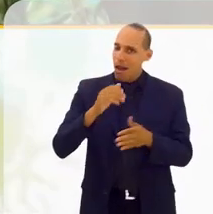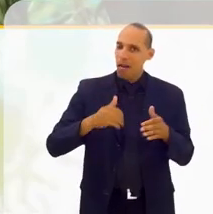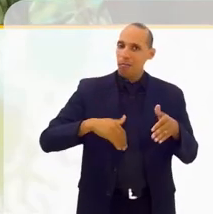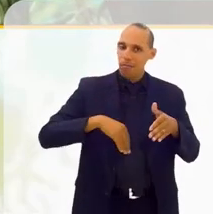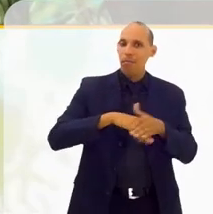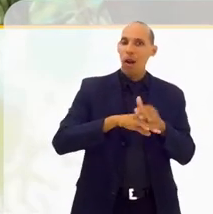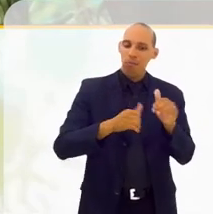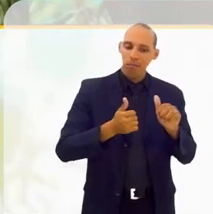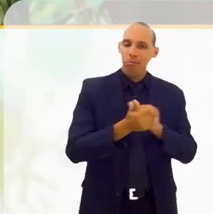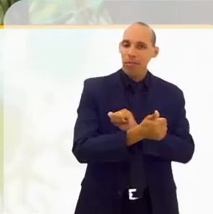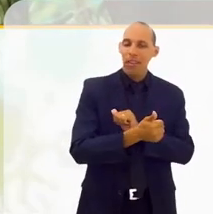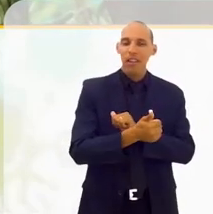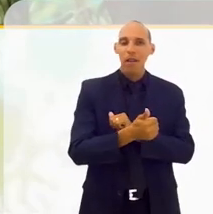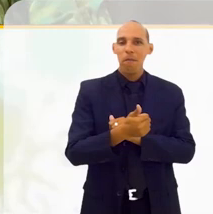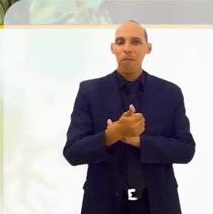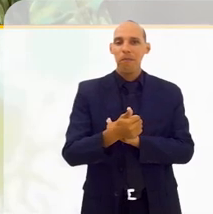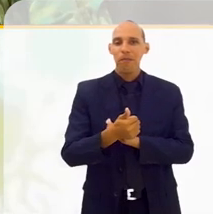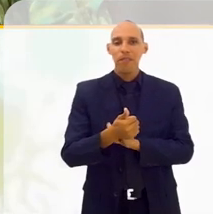da vida